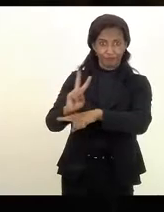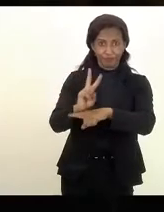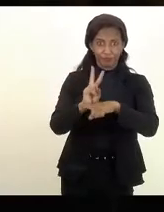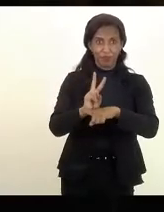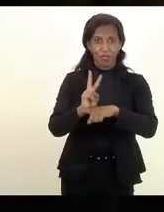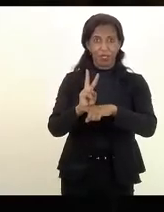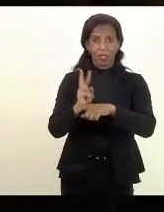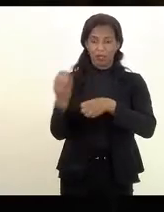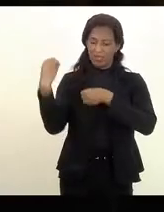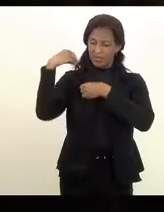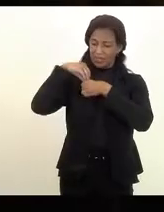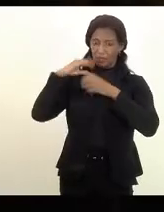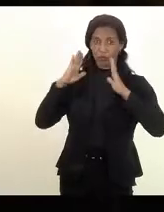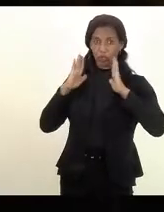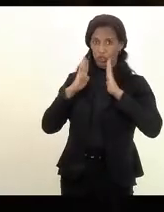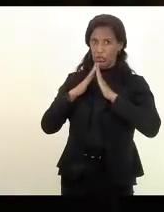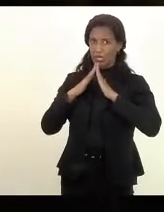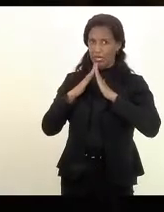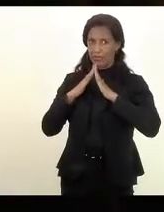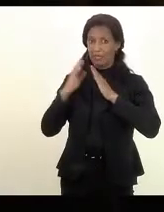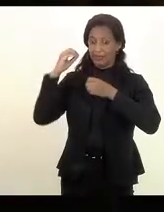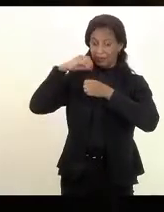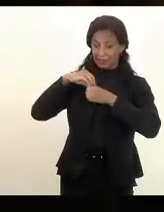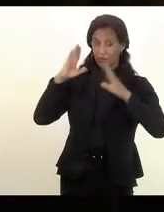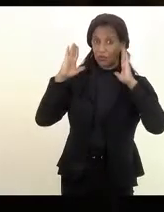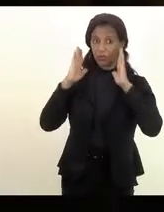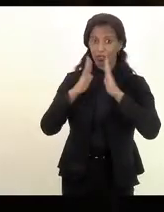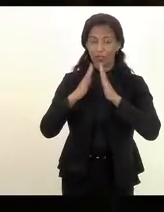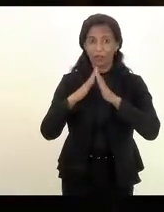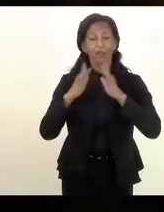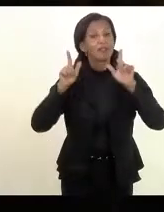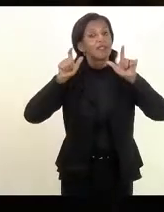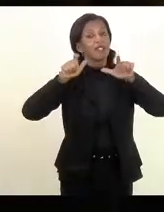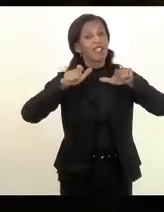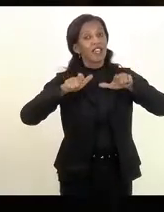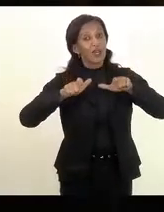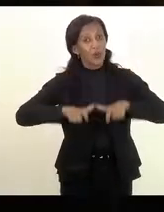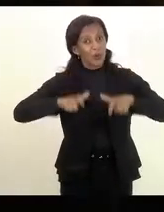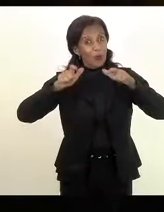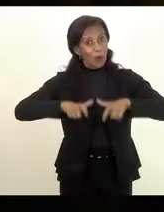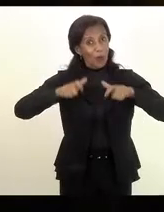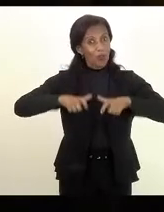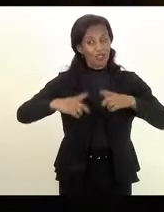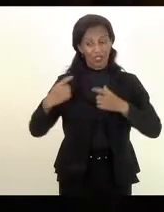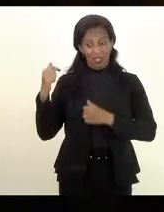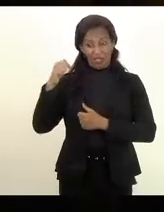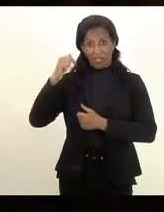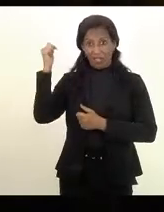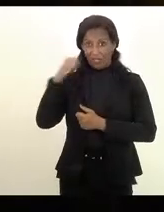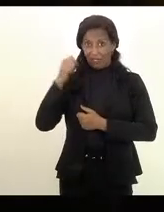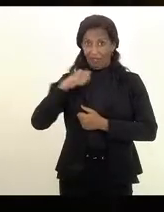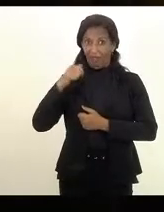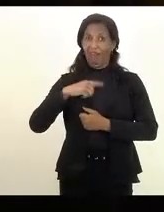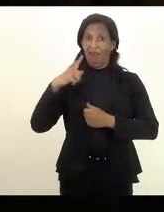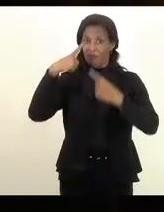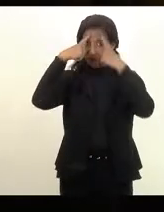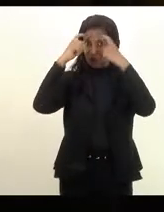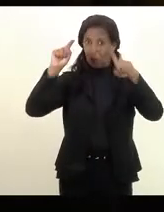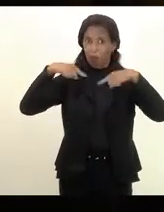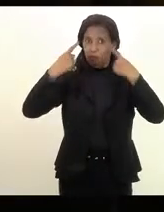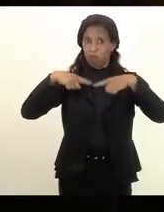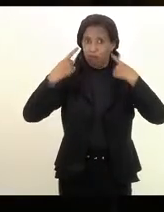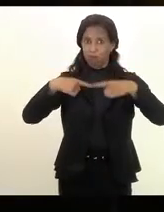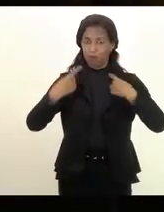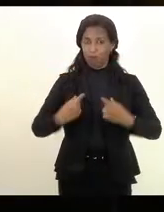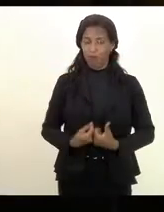de dentro de casa afinal dentro de casa é onde está o espaço que essa mulher é mais agredida essa